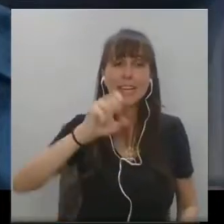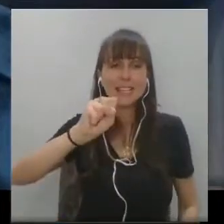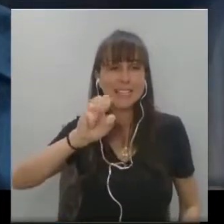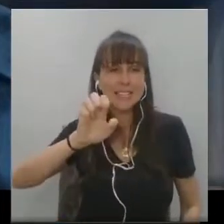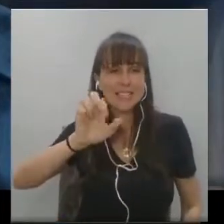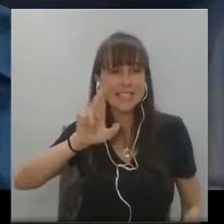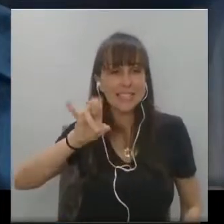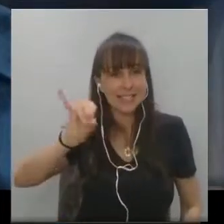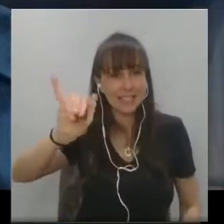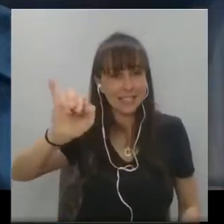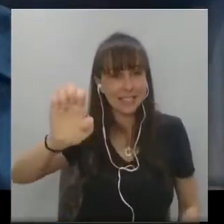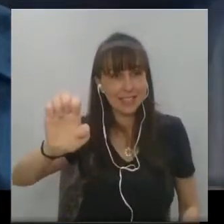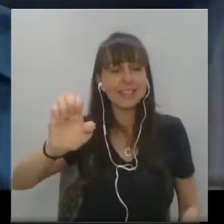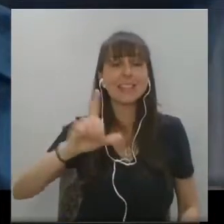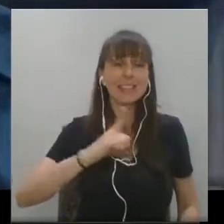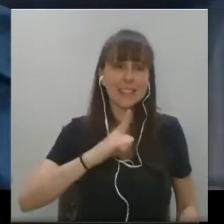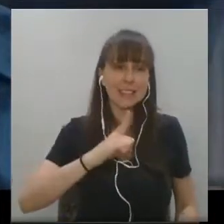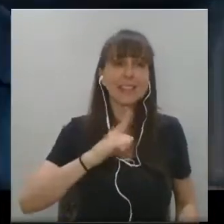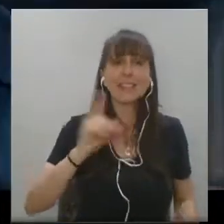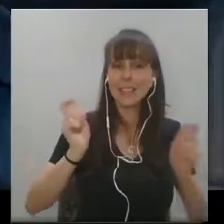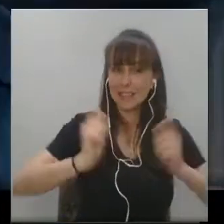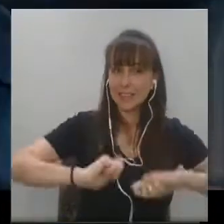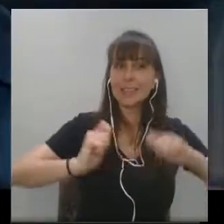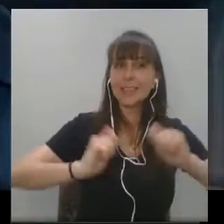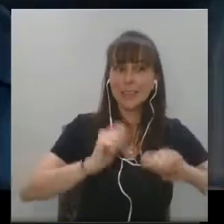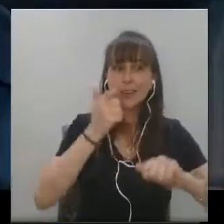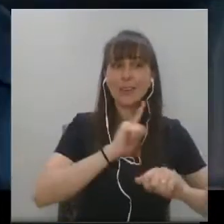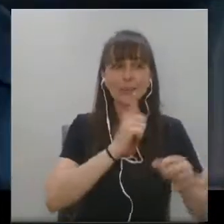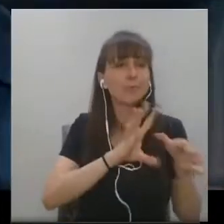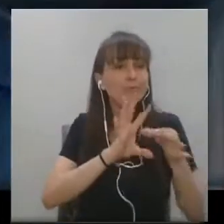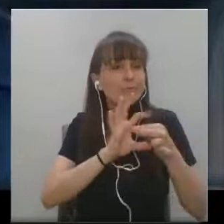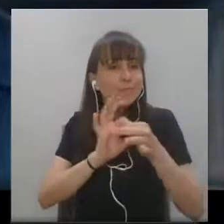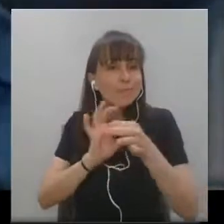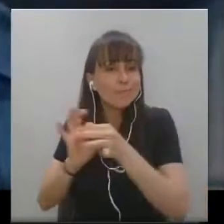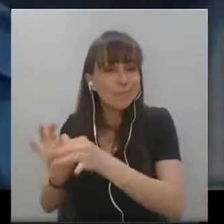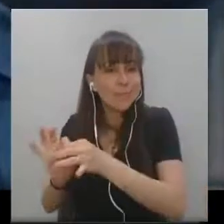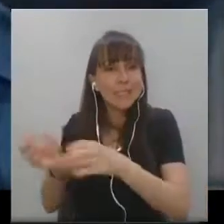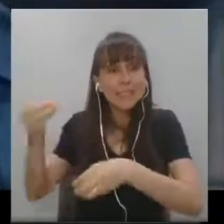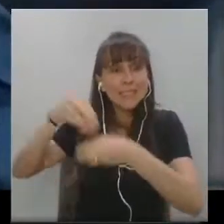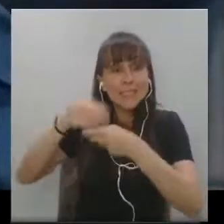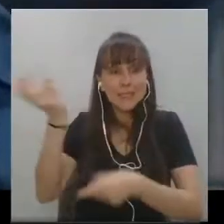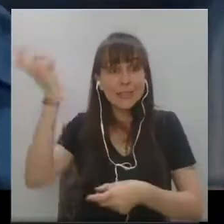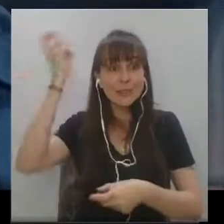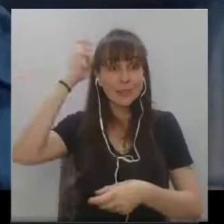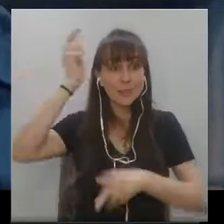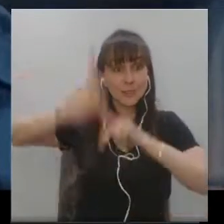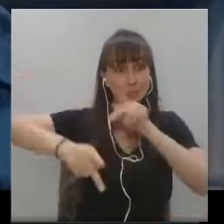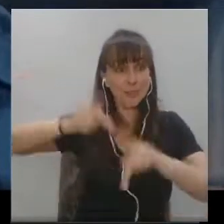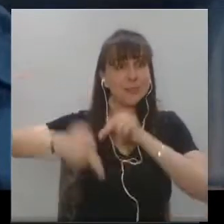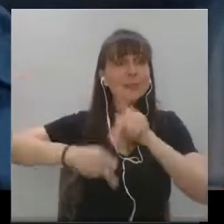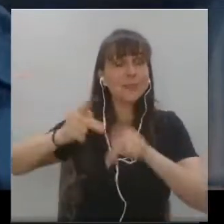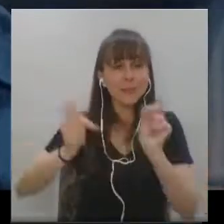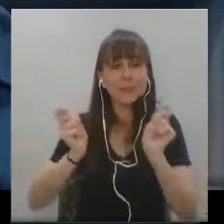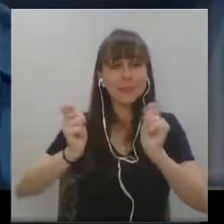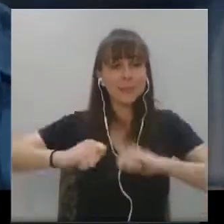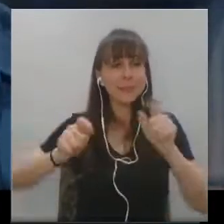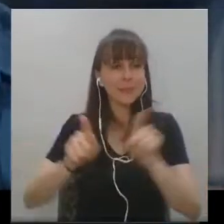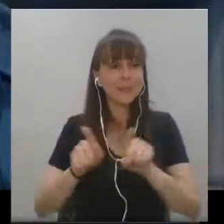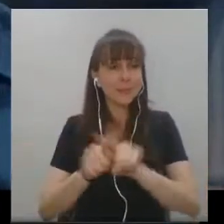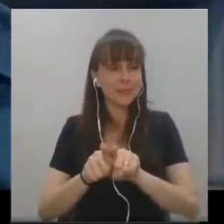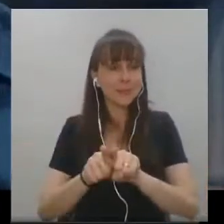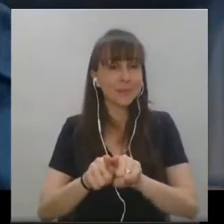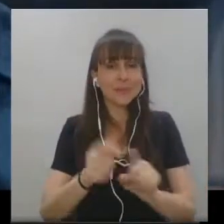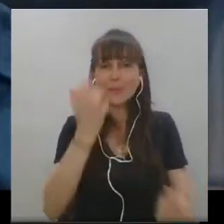referência ou alguma obra clássica, ou seja, buscar essa contextualização na cultura popular para aquela obra propriamente,